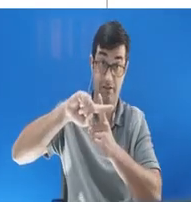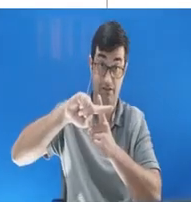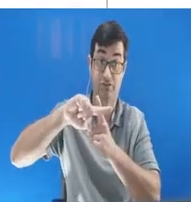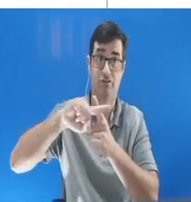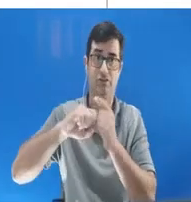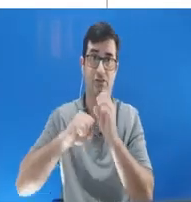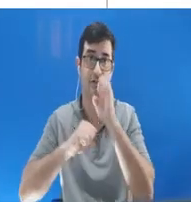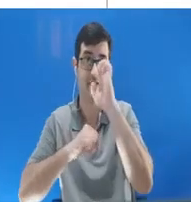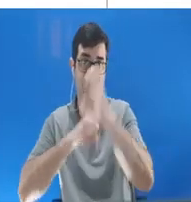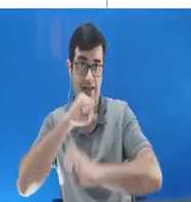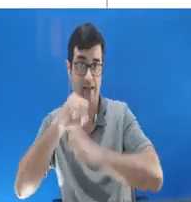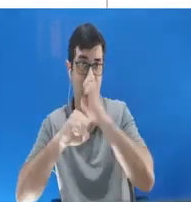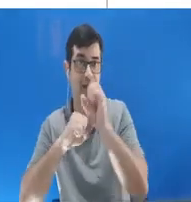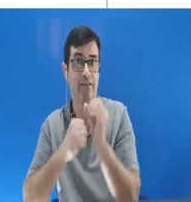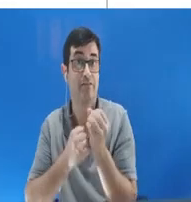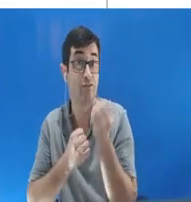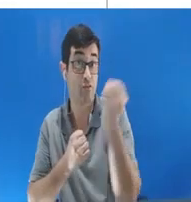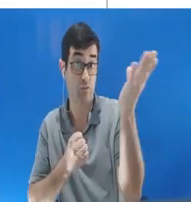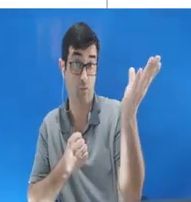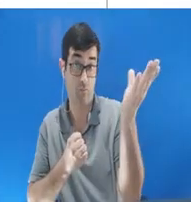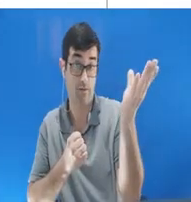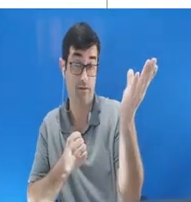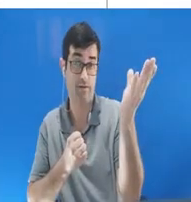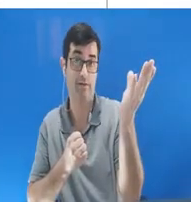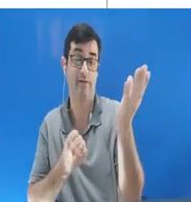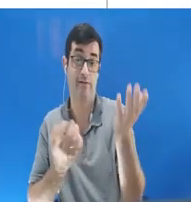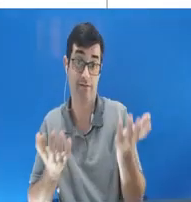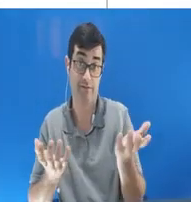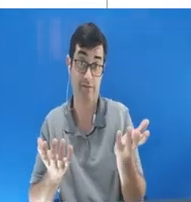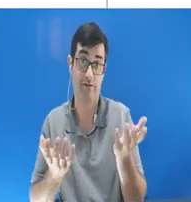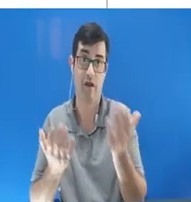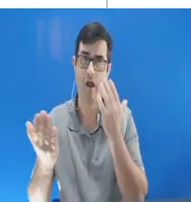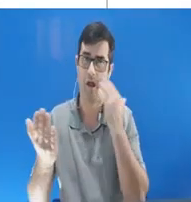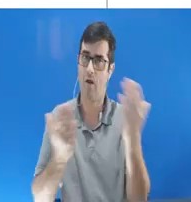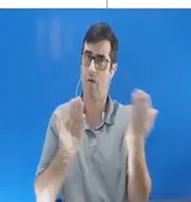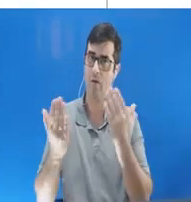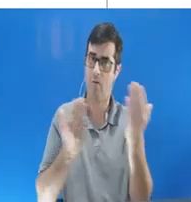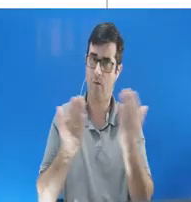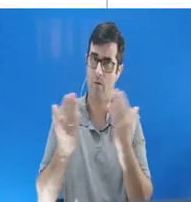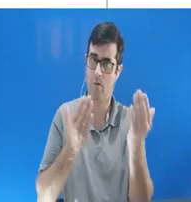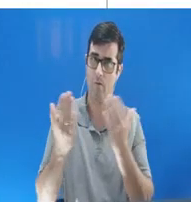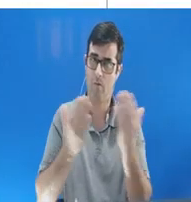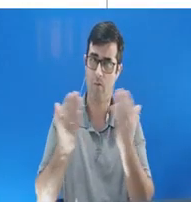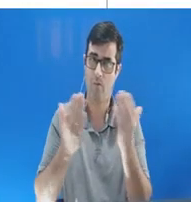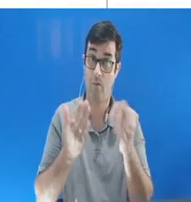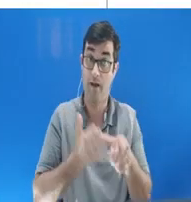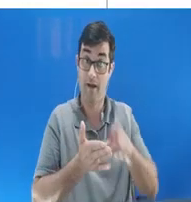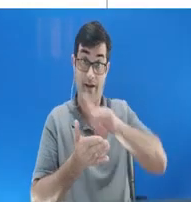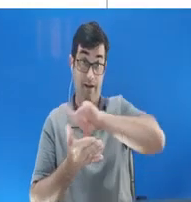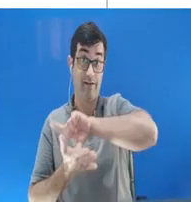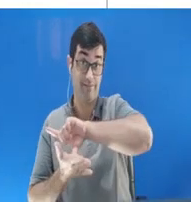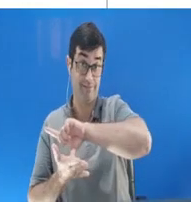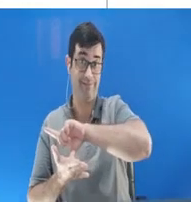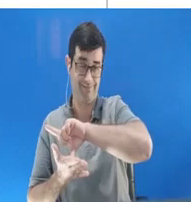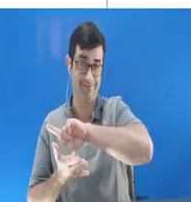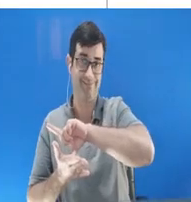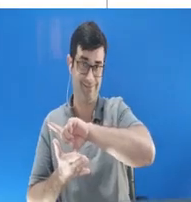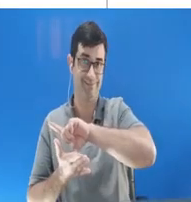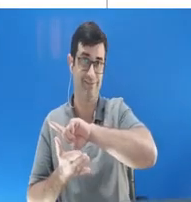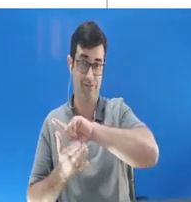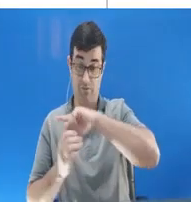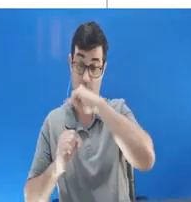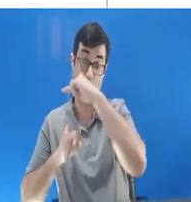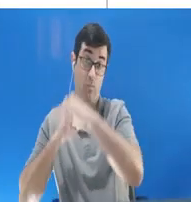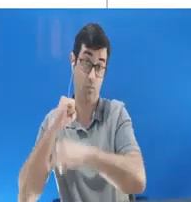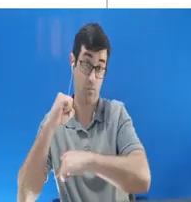que doa os seus elétrons da camada de valência, né, quando comparado ao elemento que lhe deu origem, então,